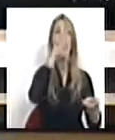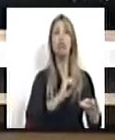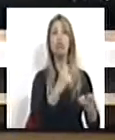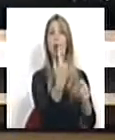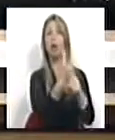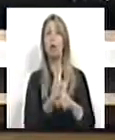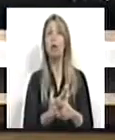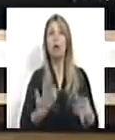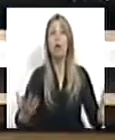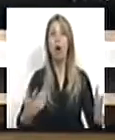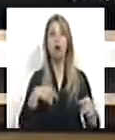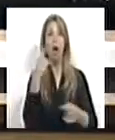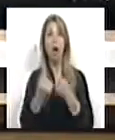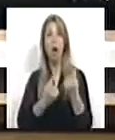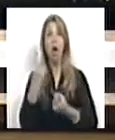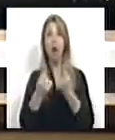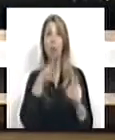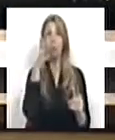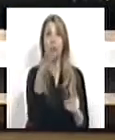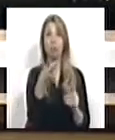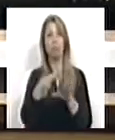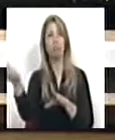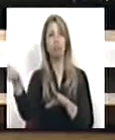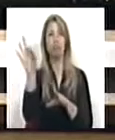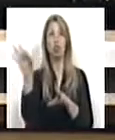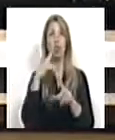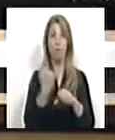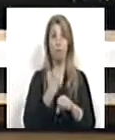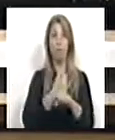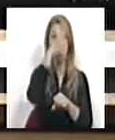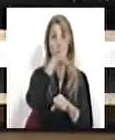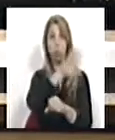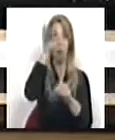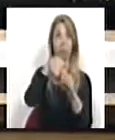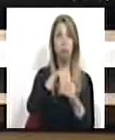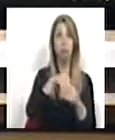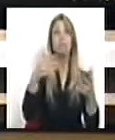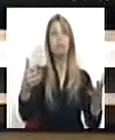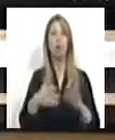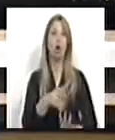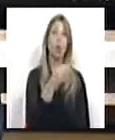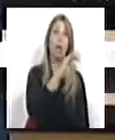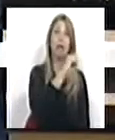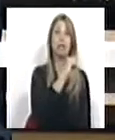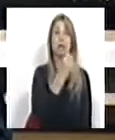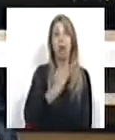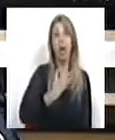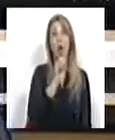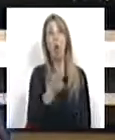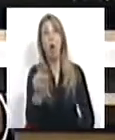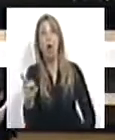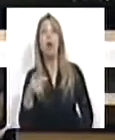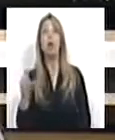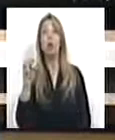cada uma das indicações para os cargos do Estado sejam ora de PSD, ora de CDS. E